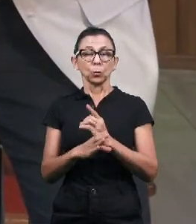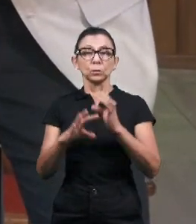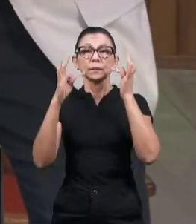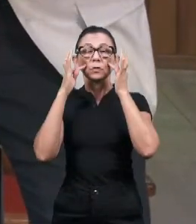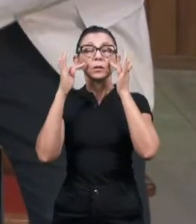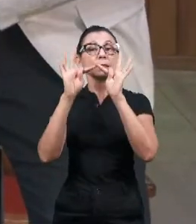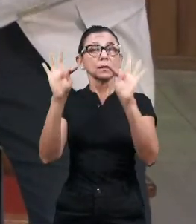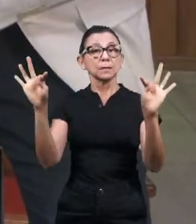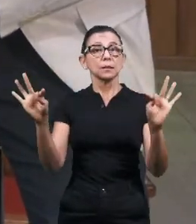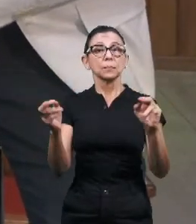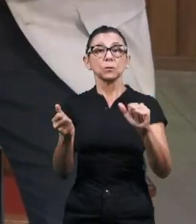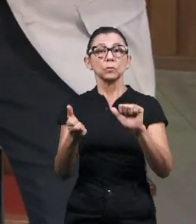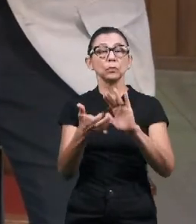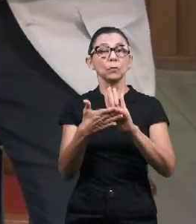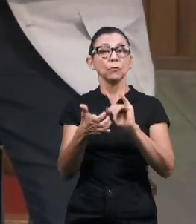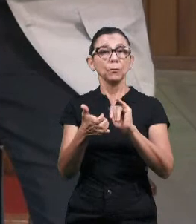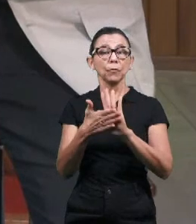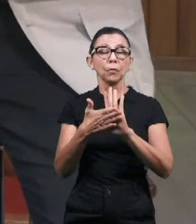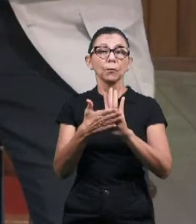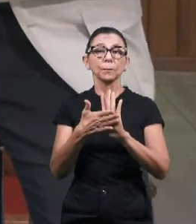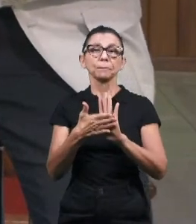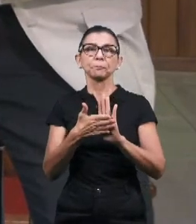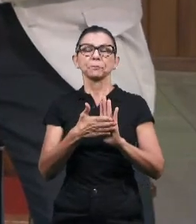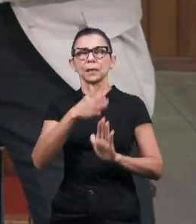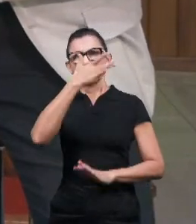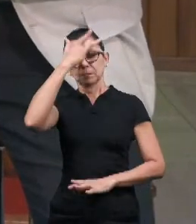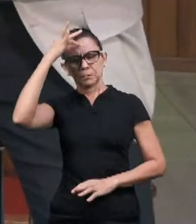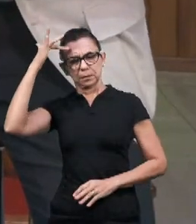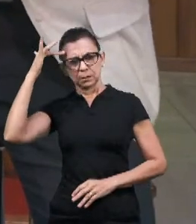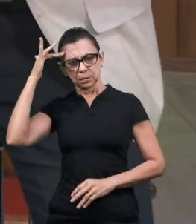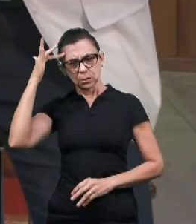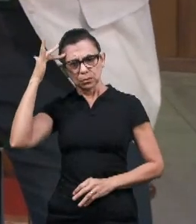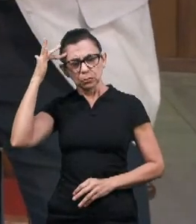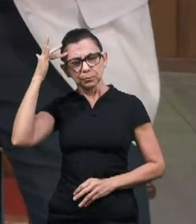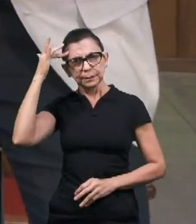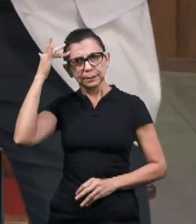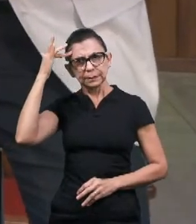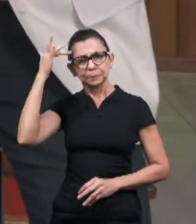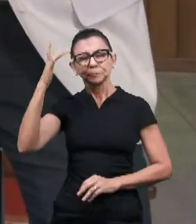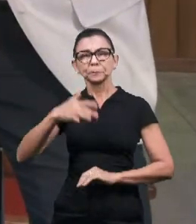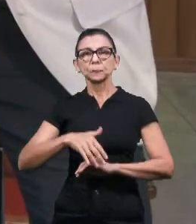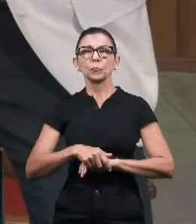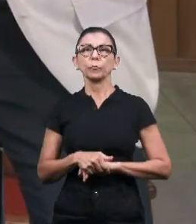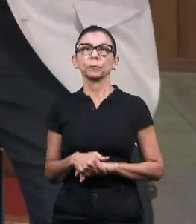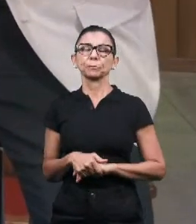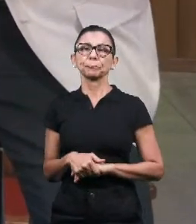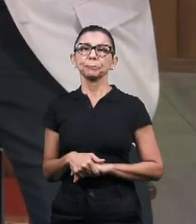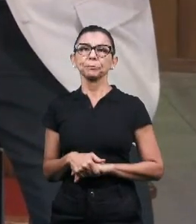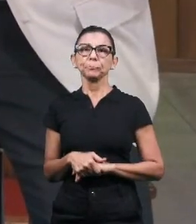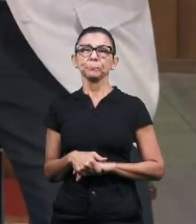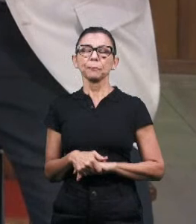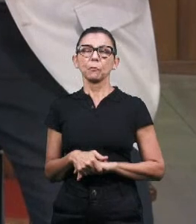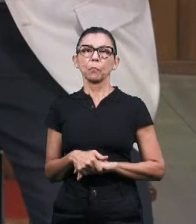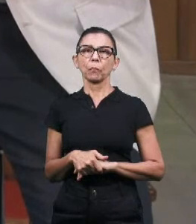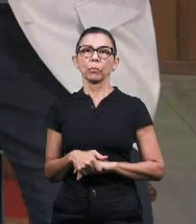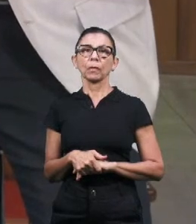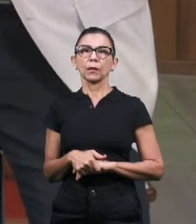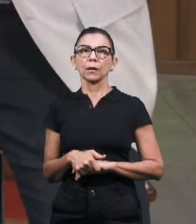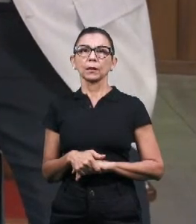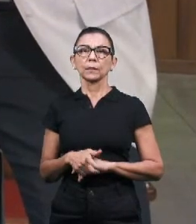testemunhos de louvores, irmãos que geraram ou que receberam louvores do Senhor, louvores